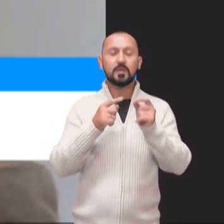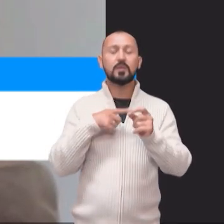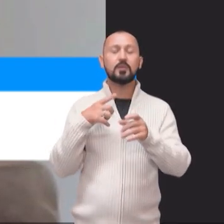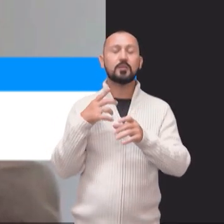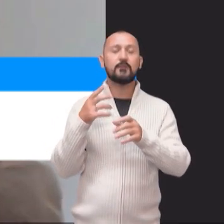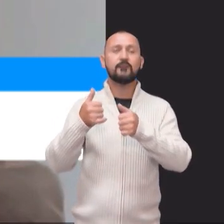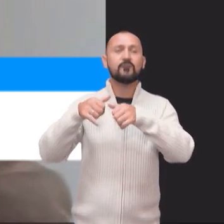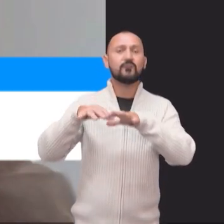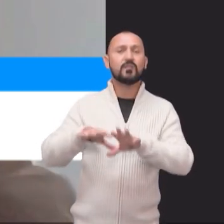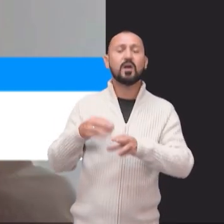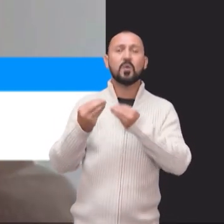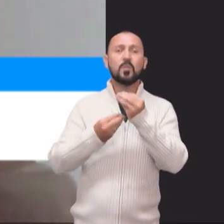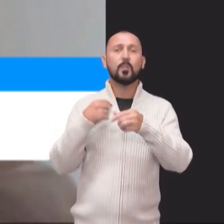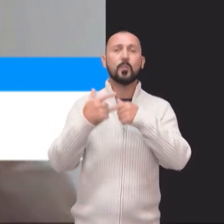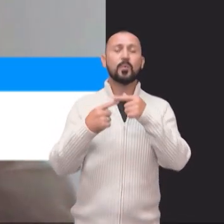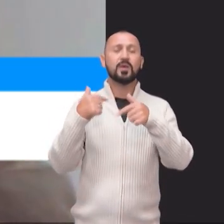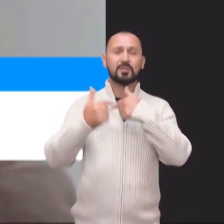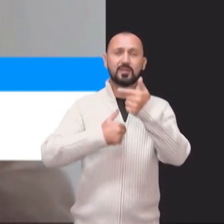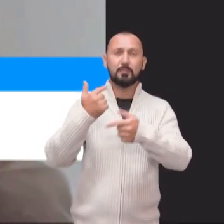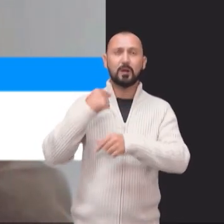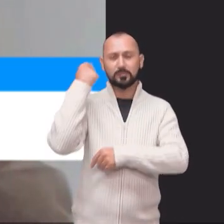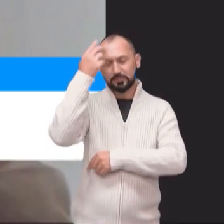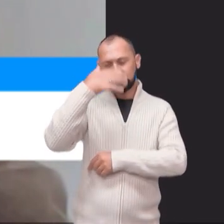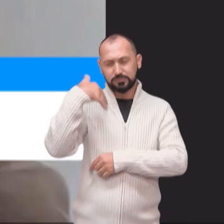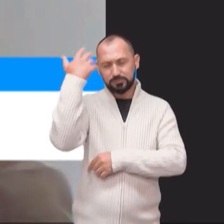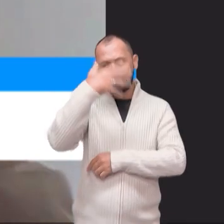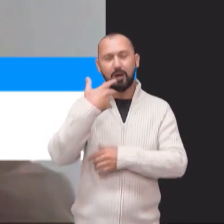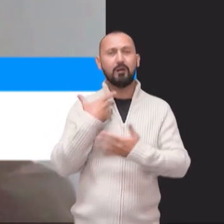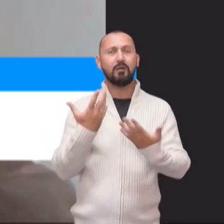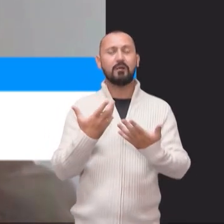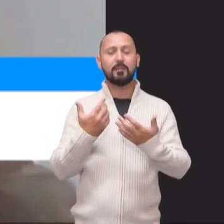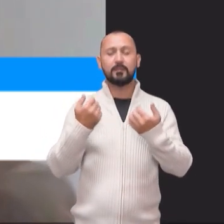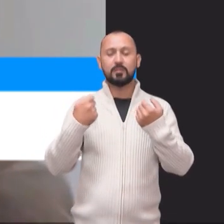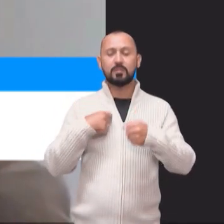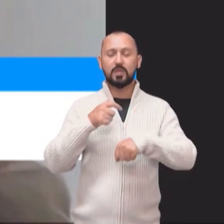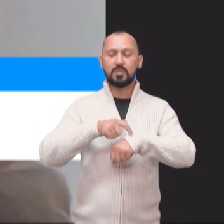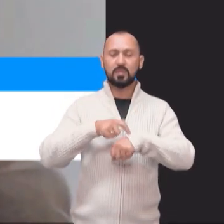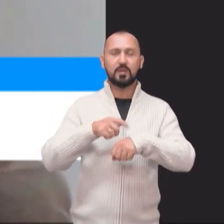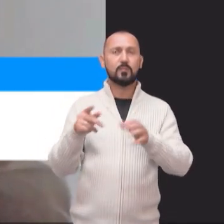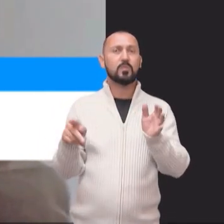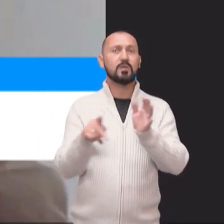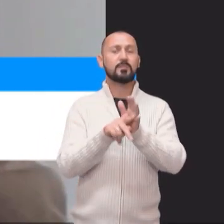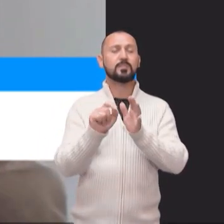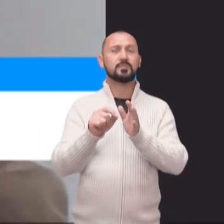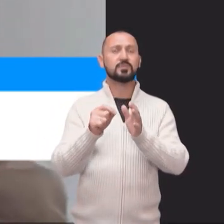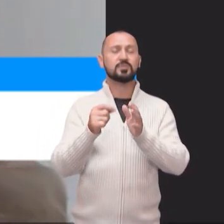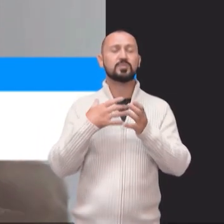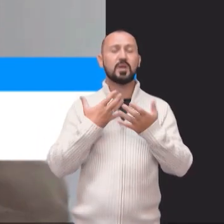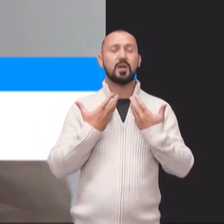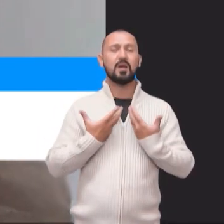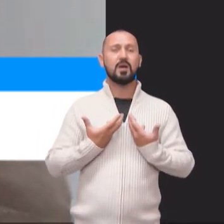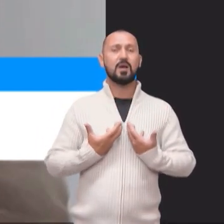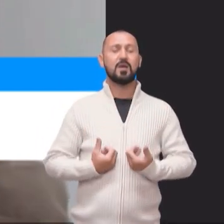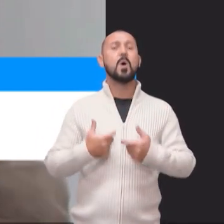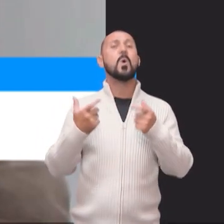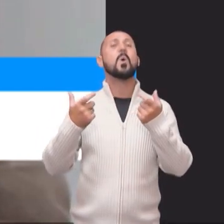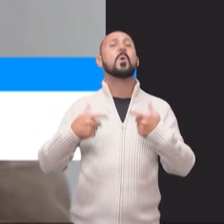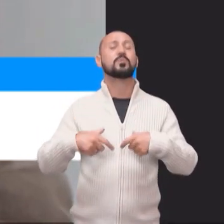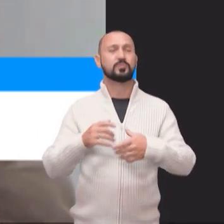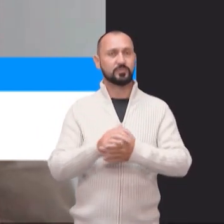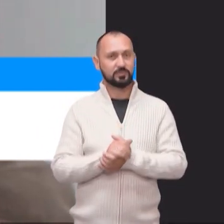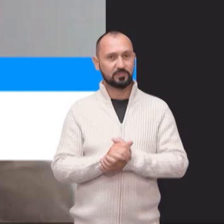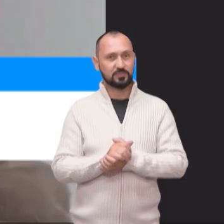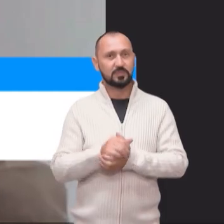virar, porque eles trabalham várias horas contínuas e eles têm tempo de descanso. Só que eles descansam